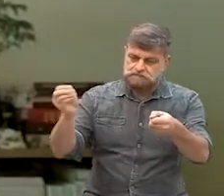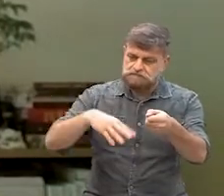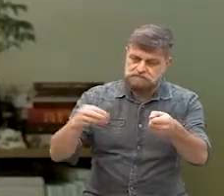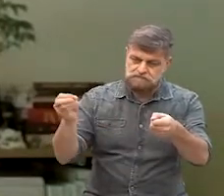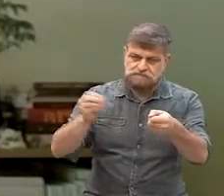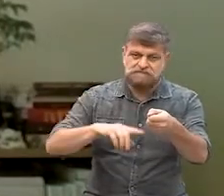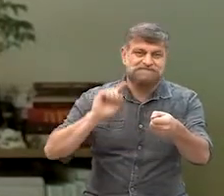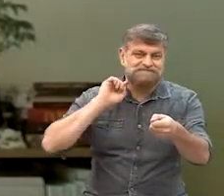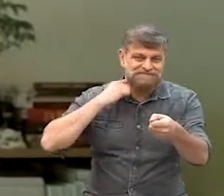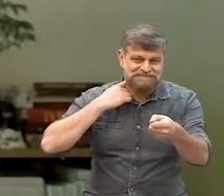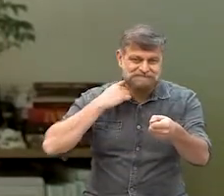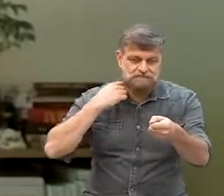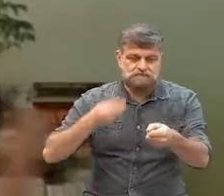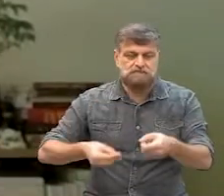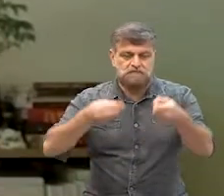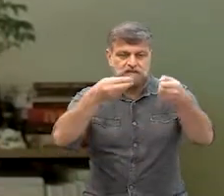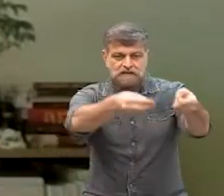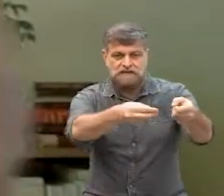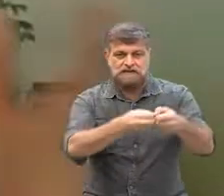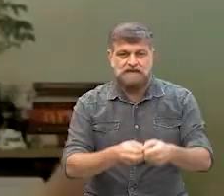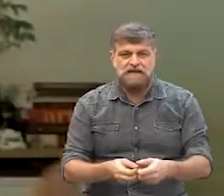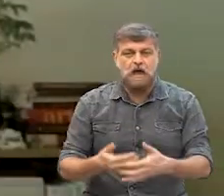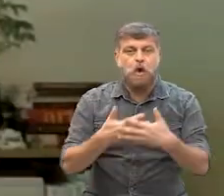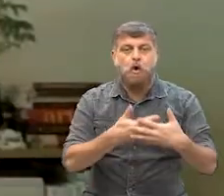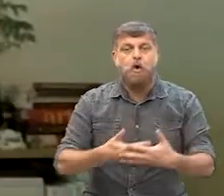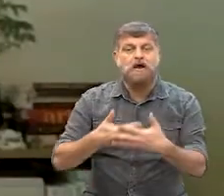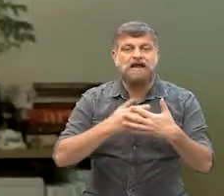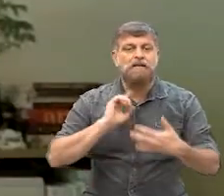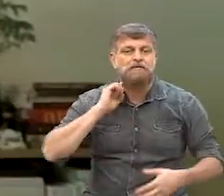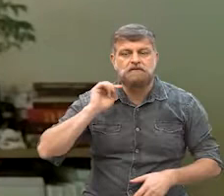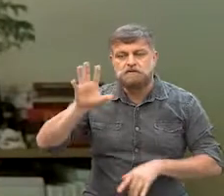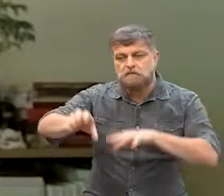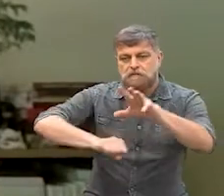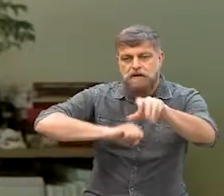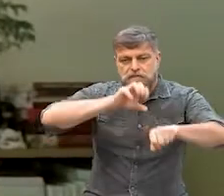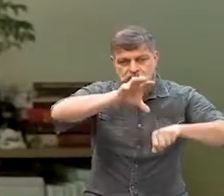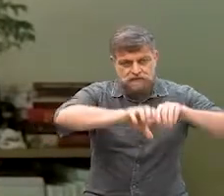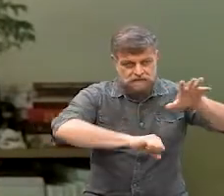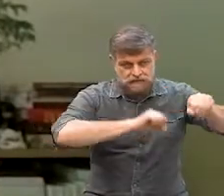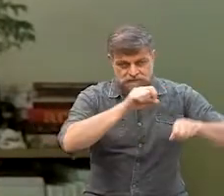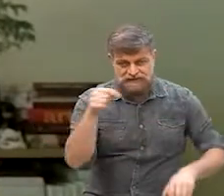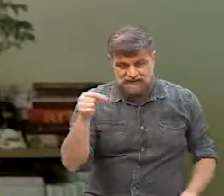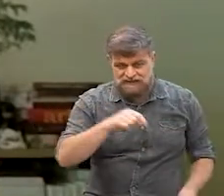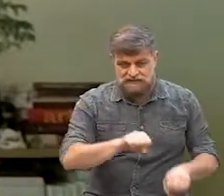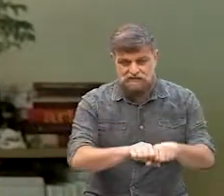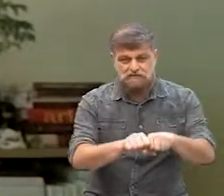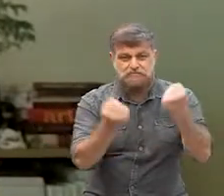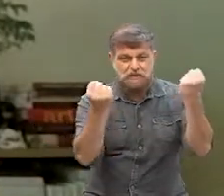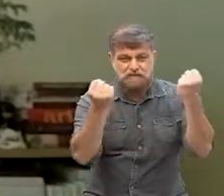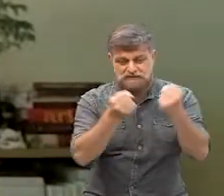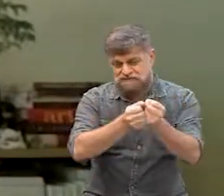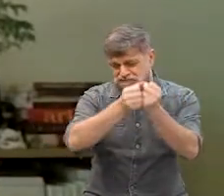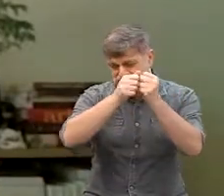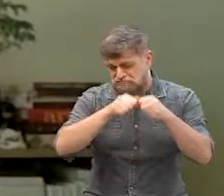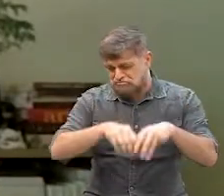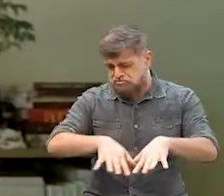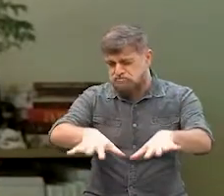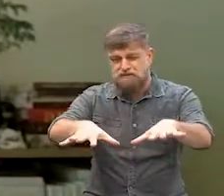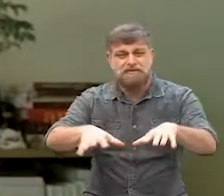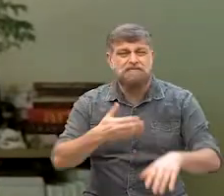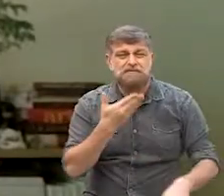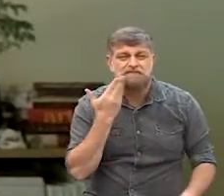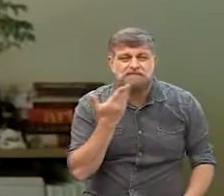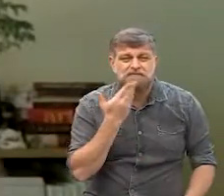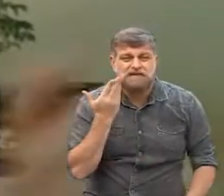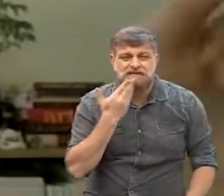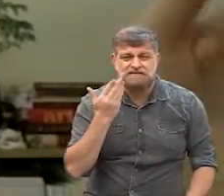coleta do poder público, né, do caminhão de lixo que vem e recolhe. Aquilo rompe com uma facilidade muito grande, às vezes,